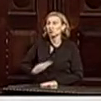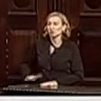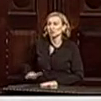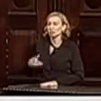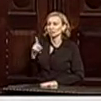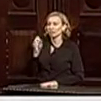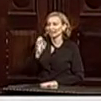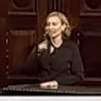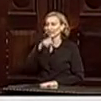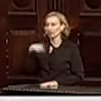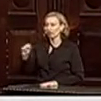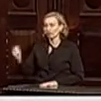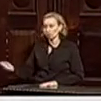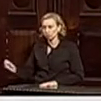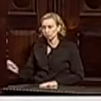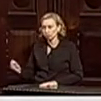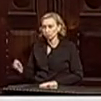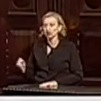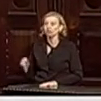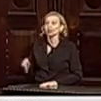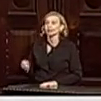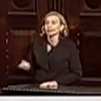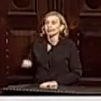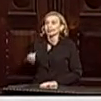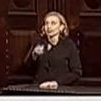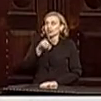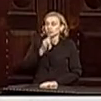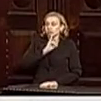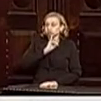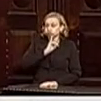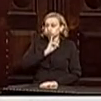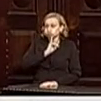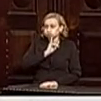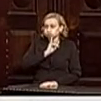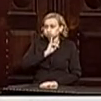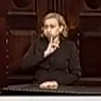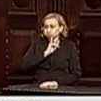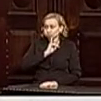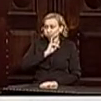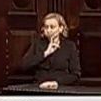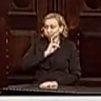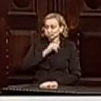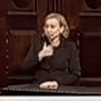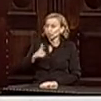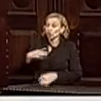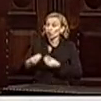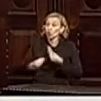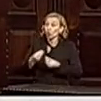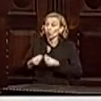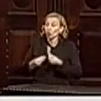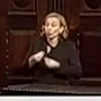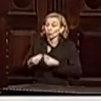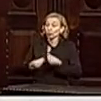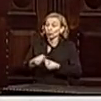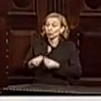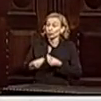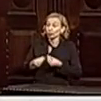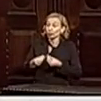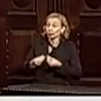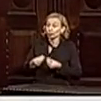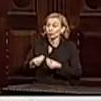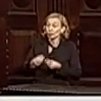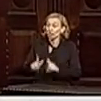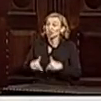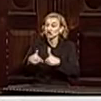atual chefe do Poder Executivo, infelizmente perdeu as condições de autoridade de seguir conduzindo